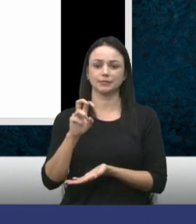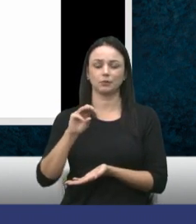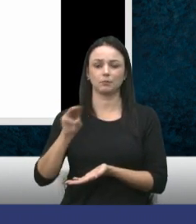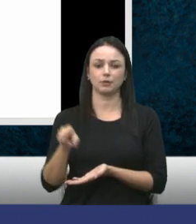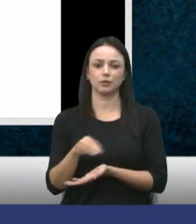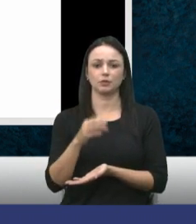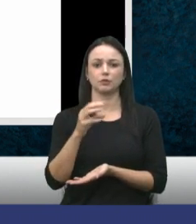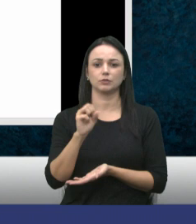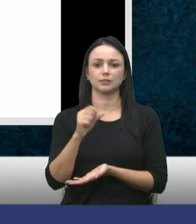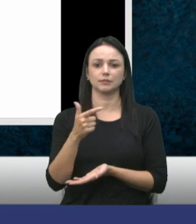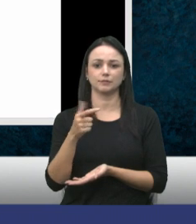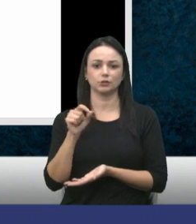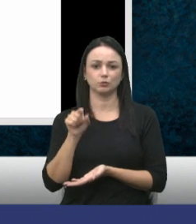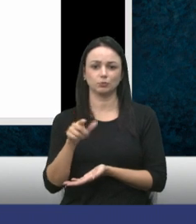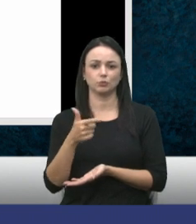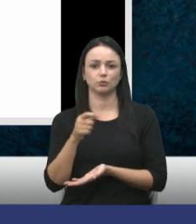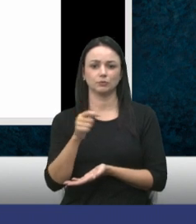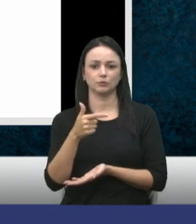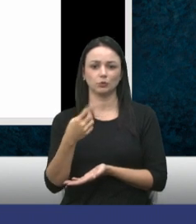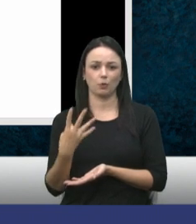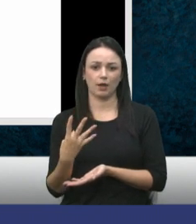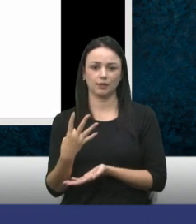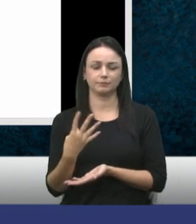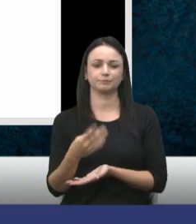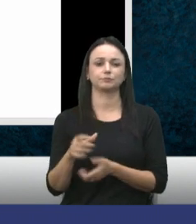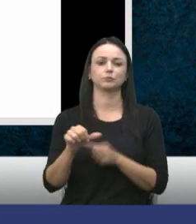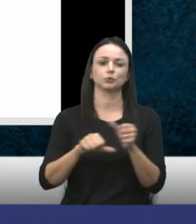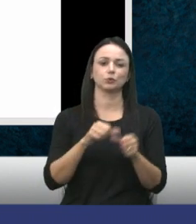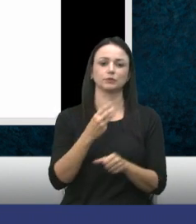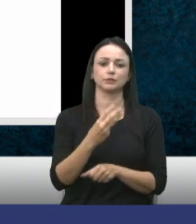335.820.000 em 2024 para R$